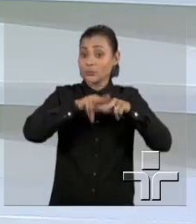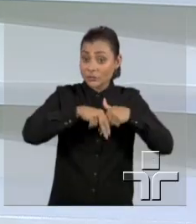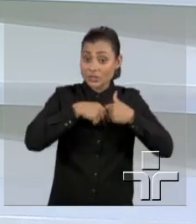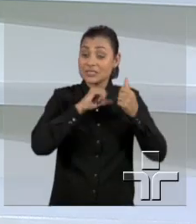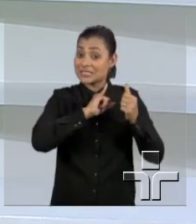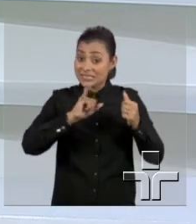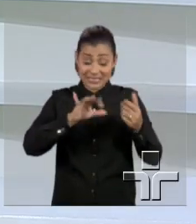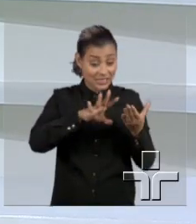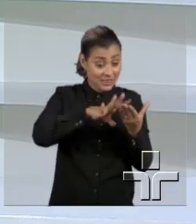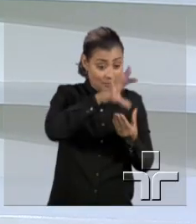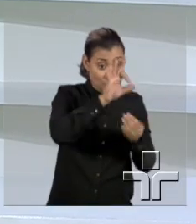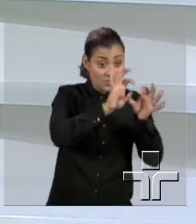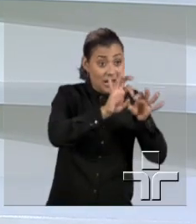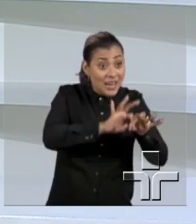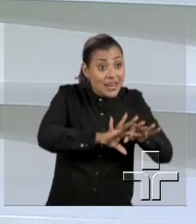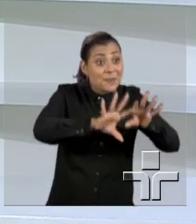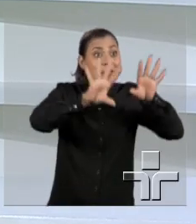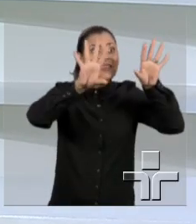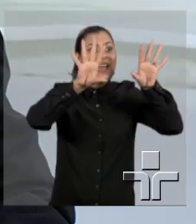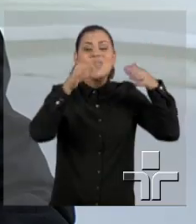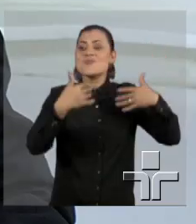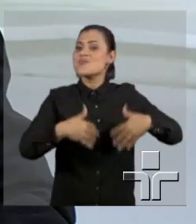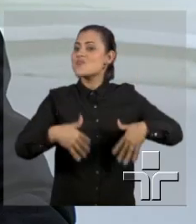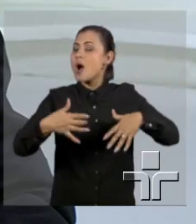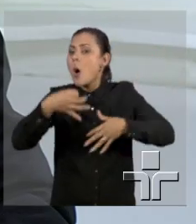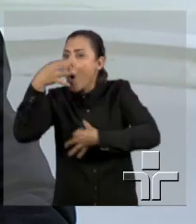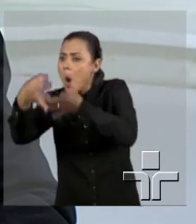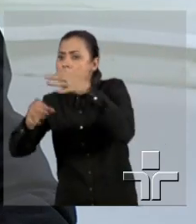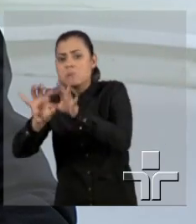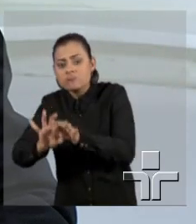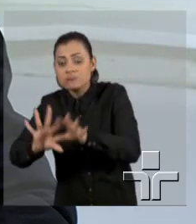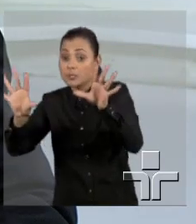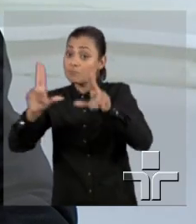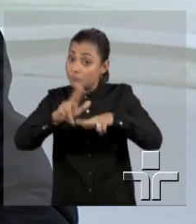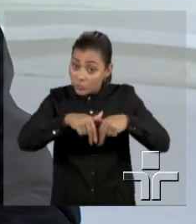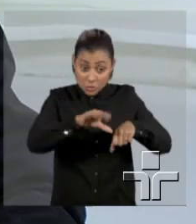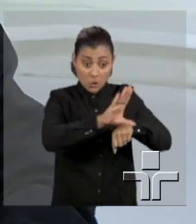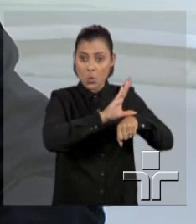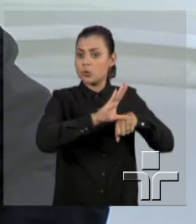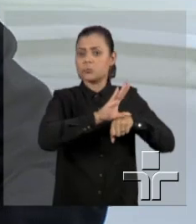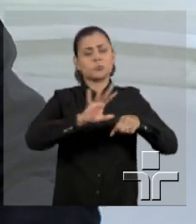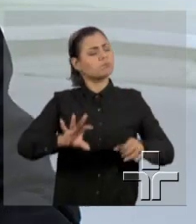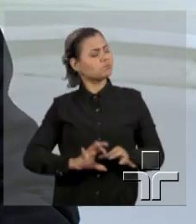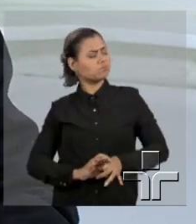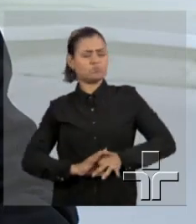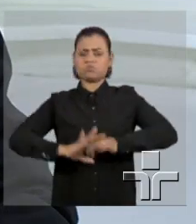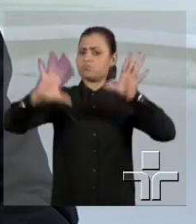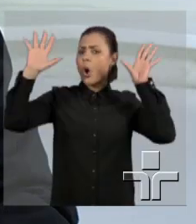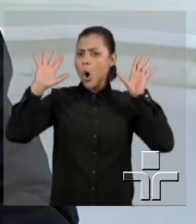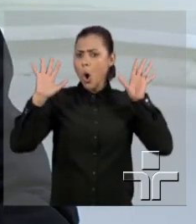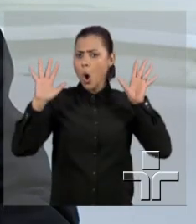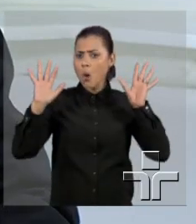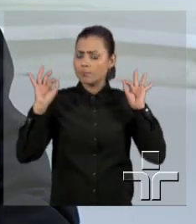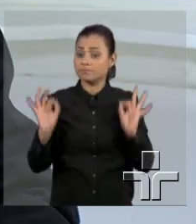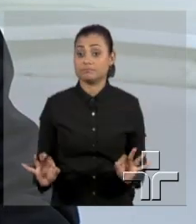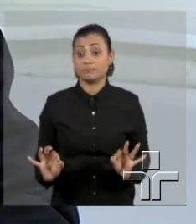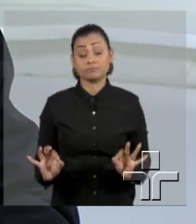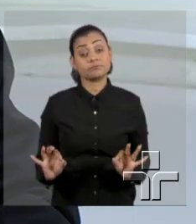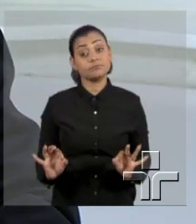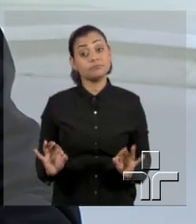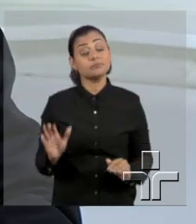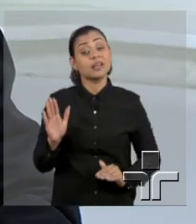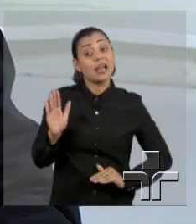de expressão e vice-versa. E ali a Constituição foi radical, virtuosamente radical. Às vezes, há virtude